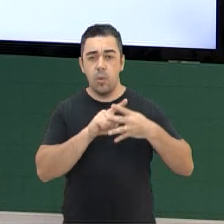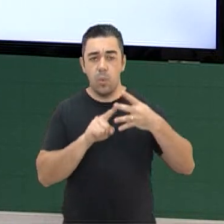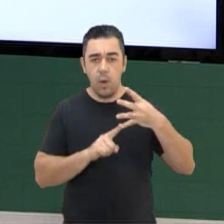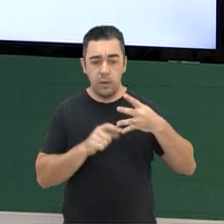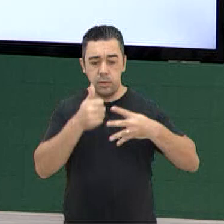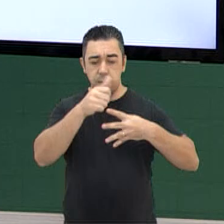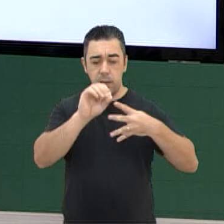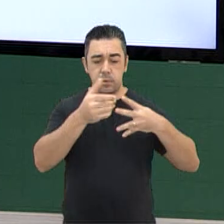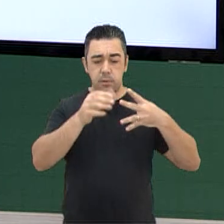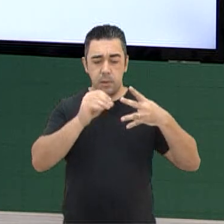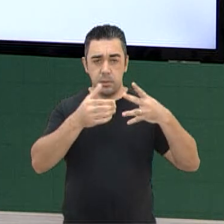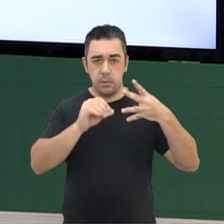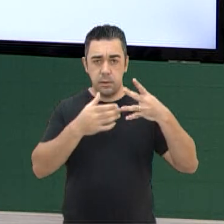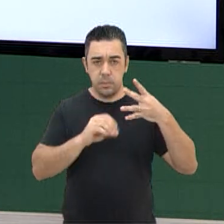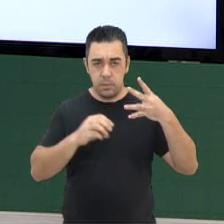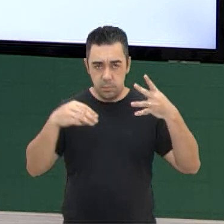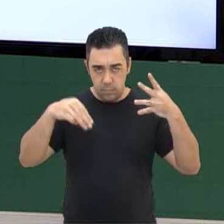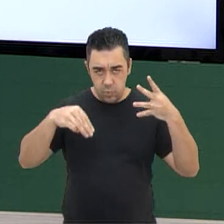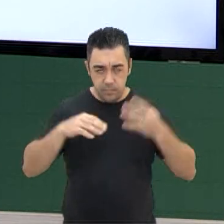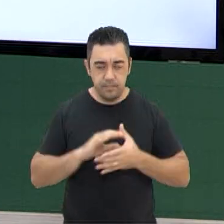de 10 minutos.